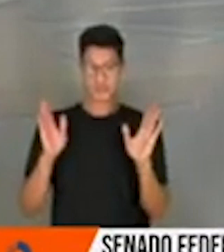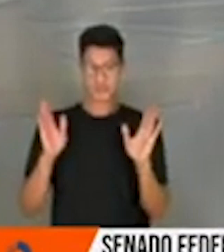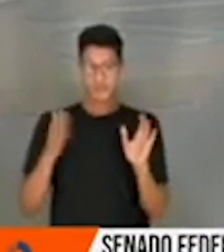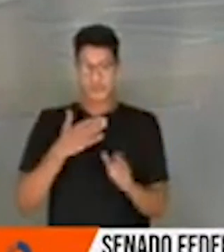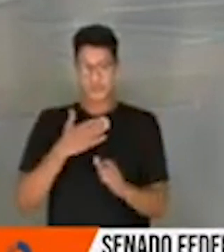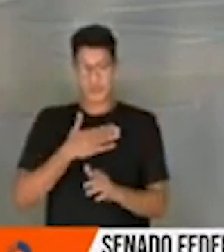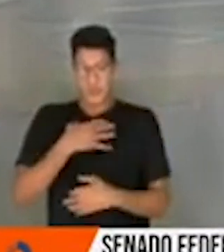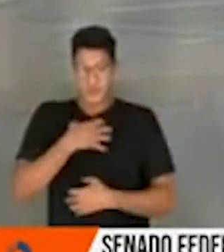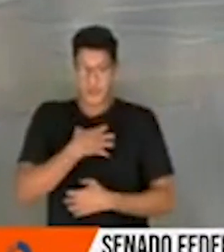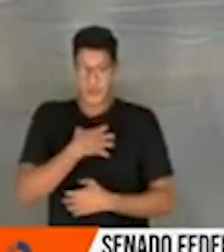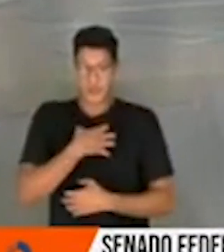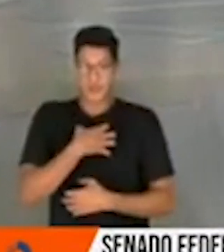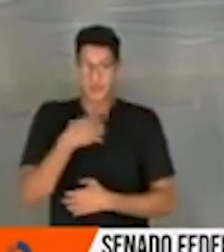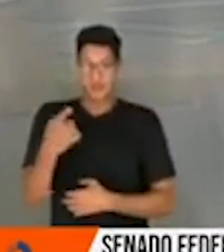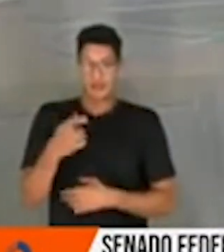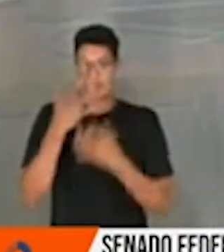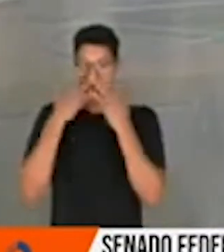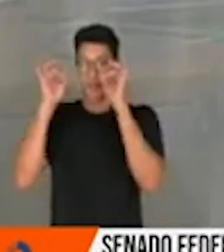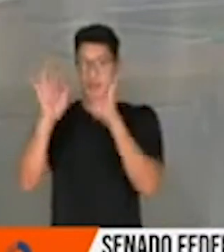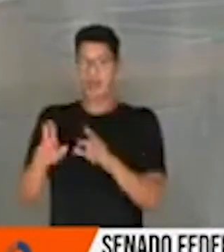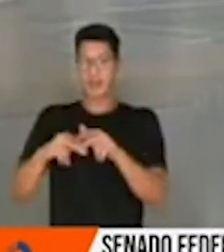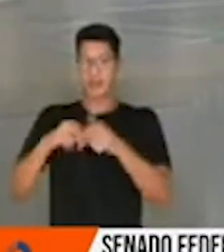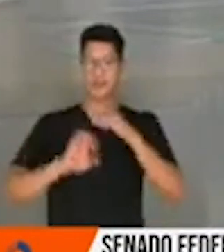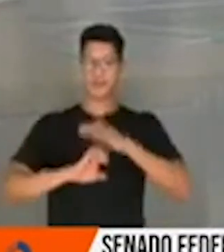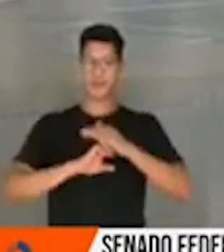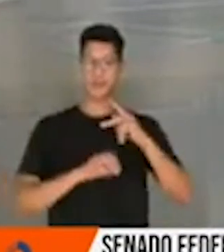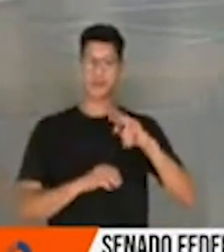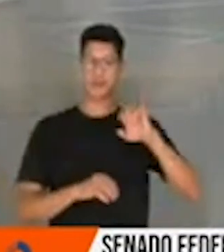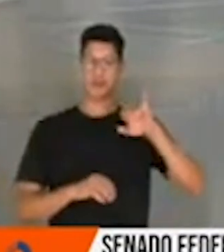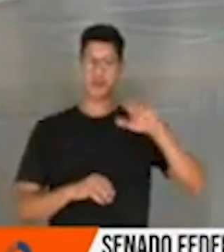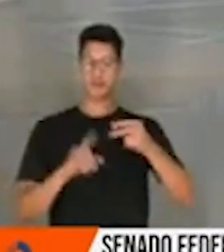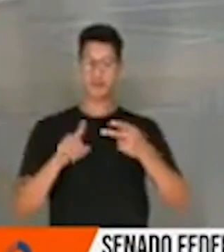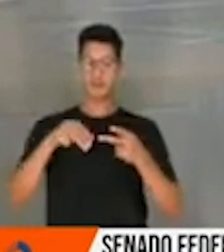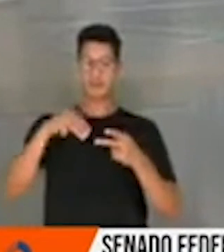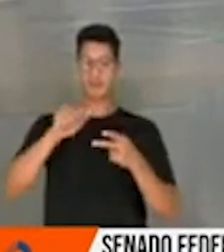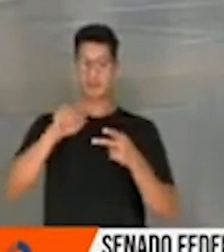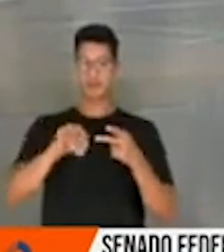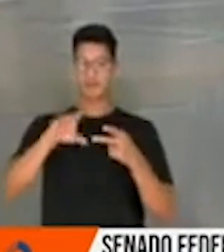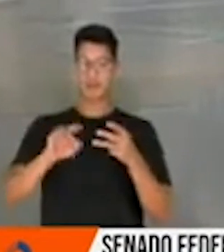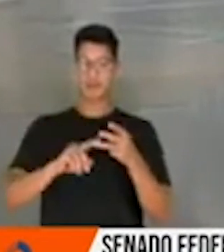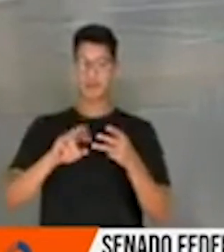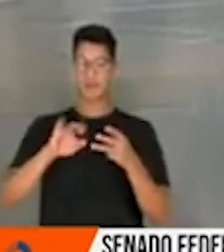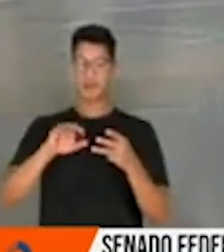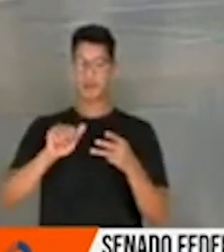na minha impressão, o senhor está abandonado pela Precisa, pelo Maximiano, pelo